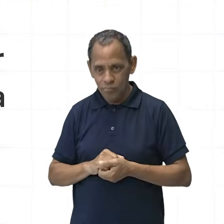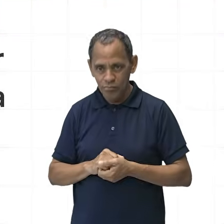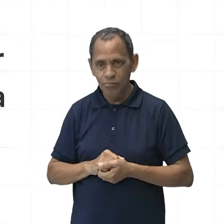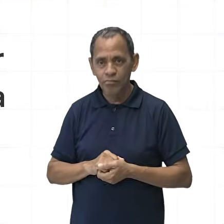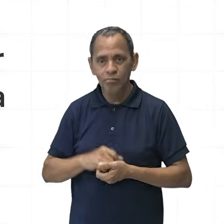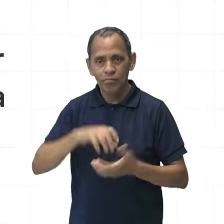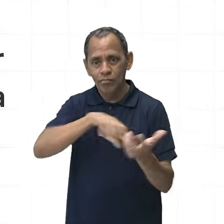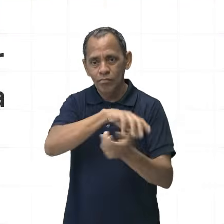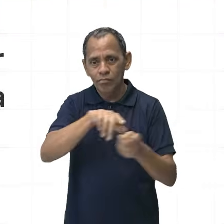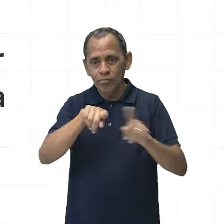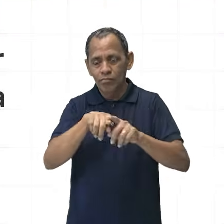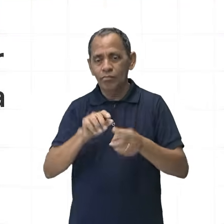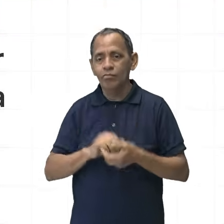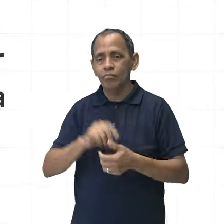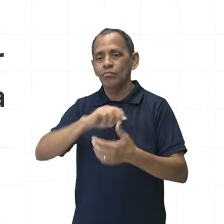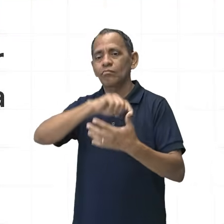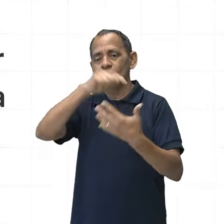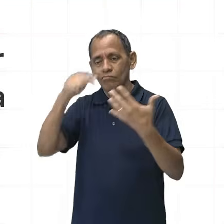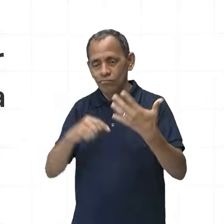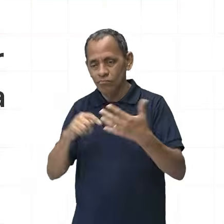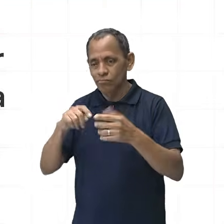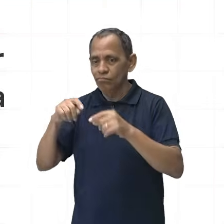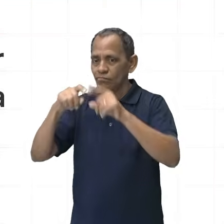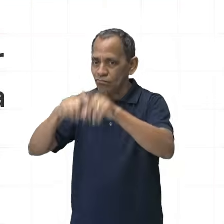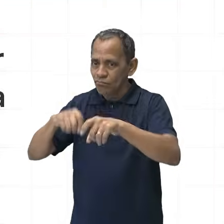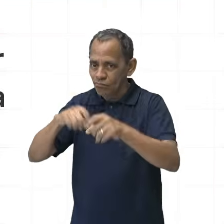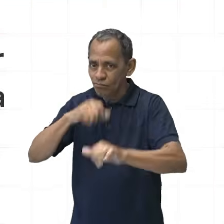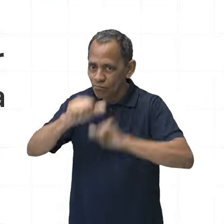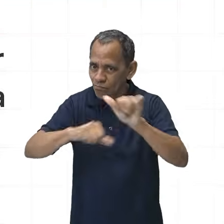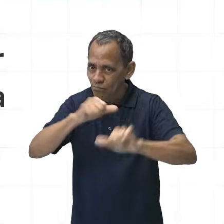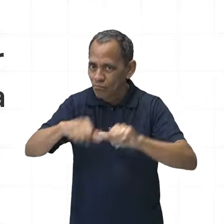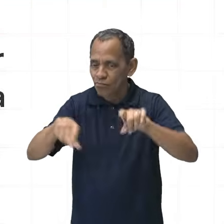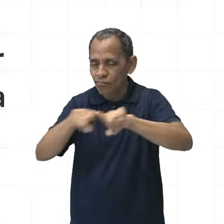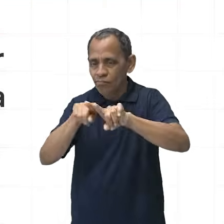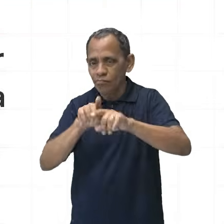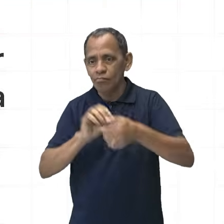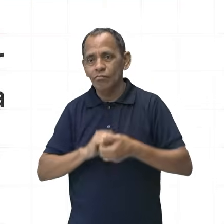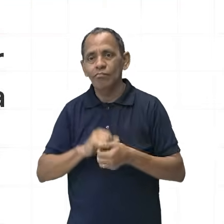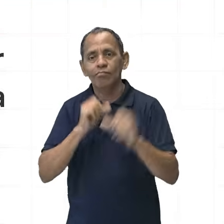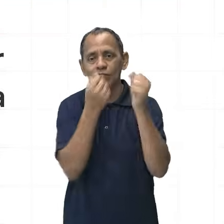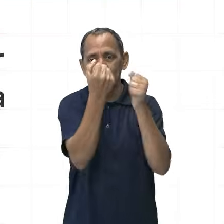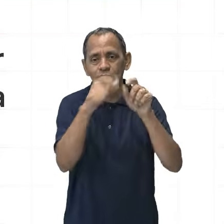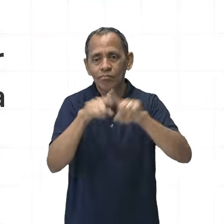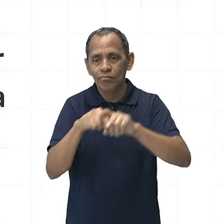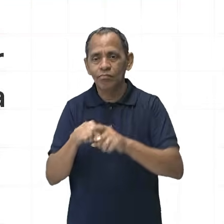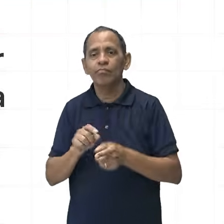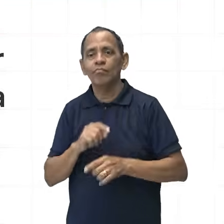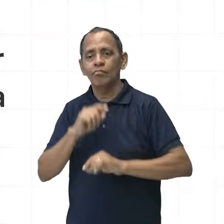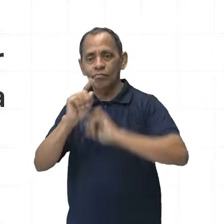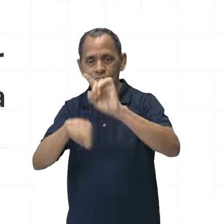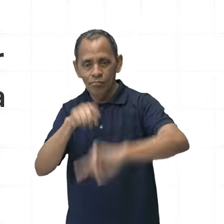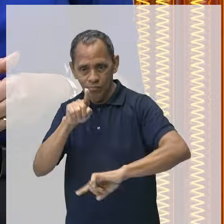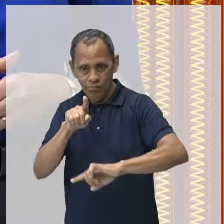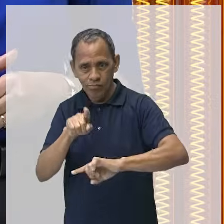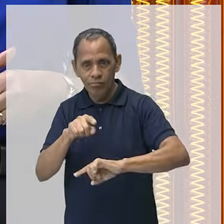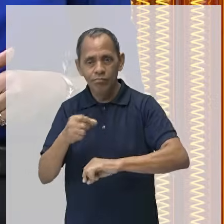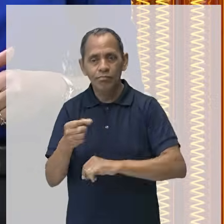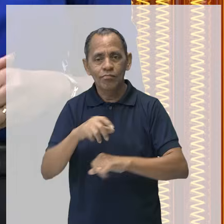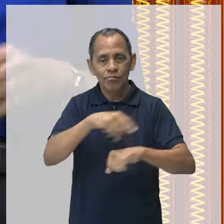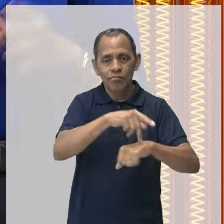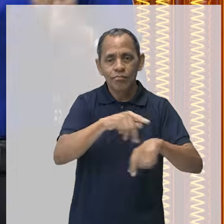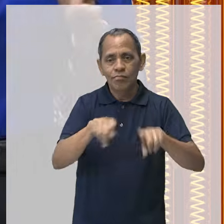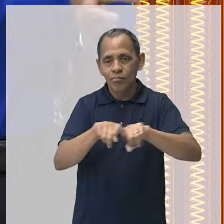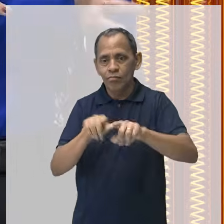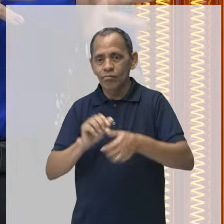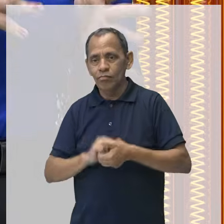que tange a questão de reforma agrária, a questão de industrialização e também de modernização do país,